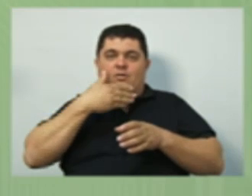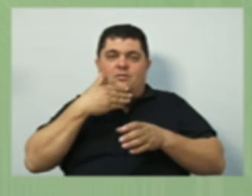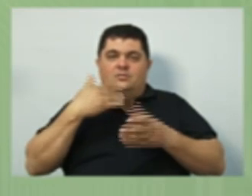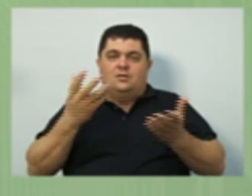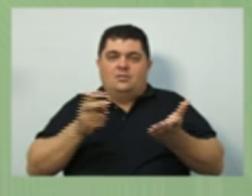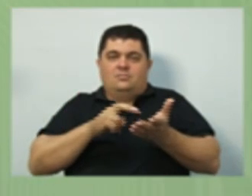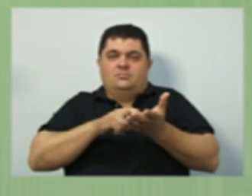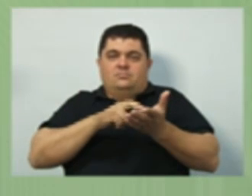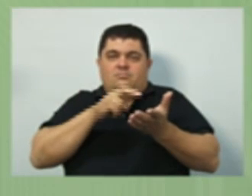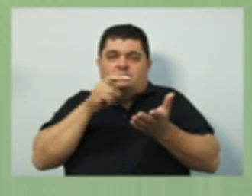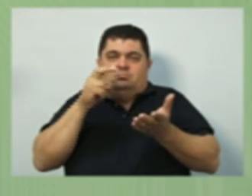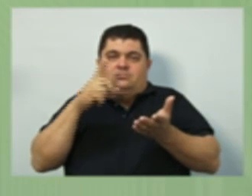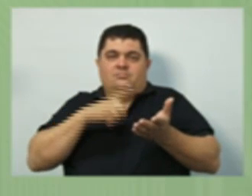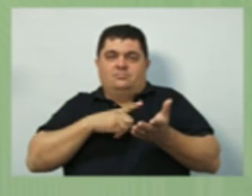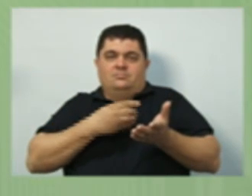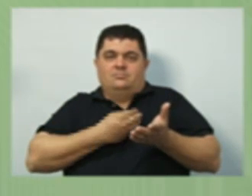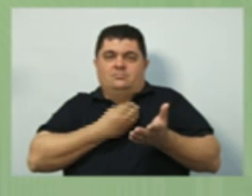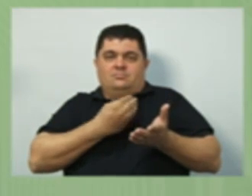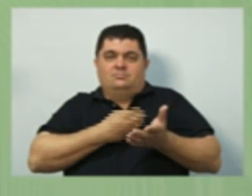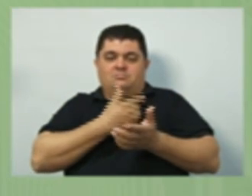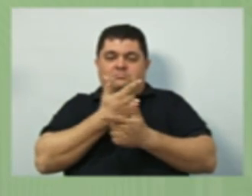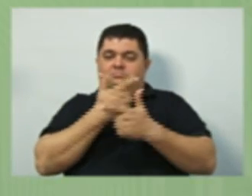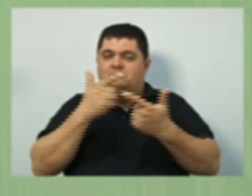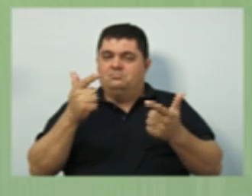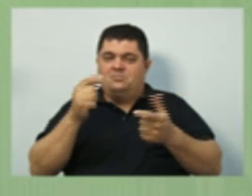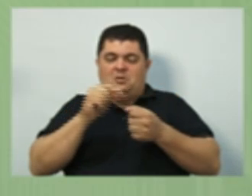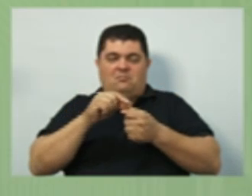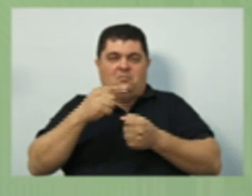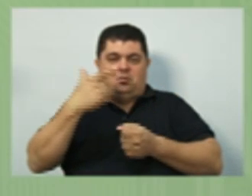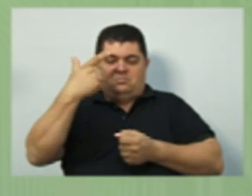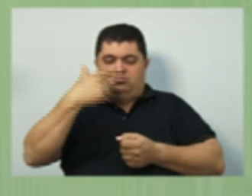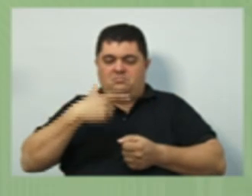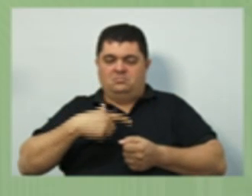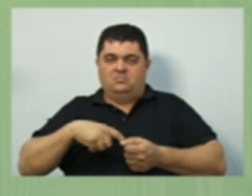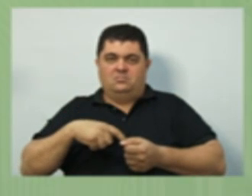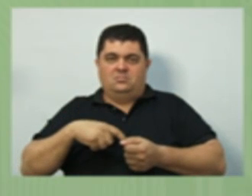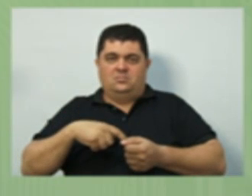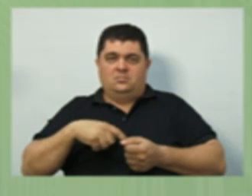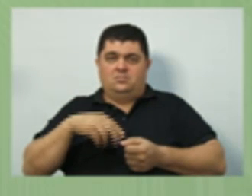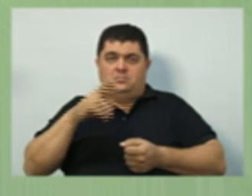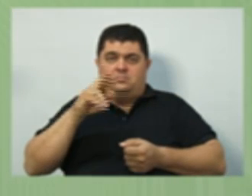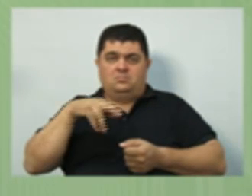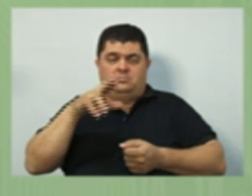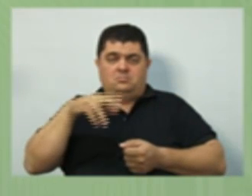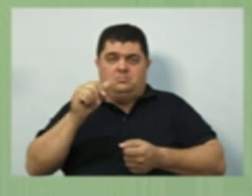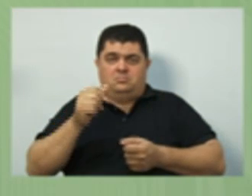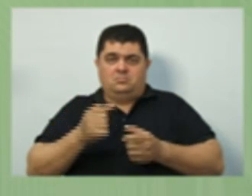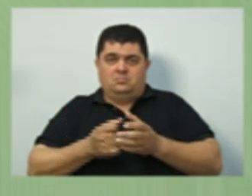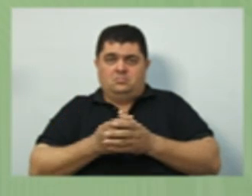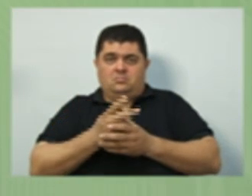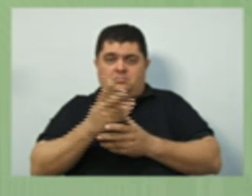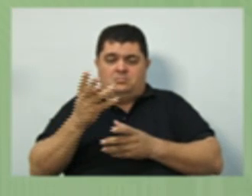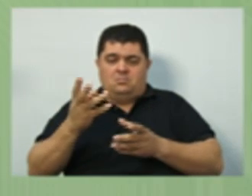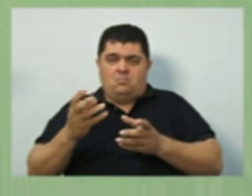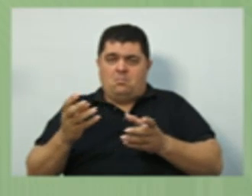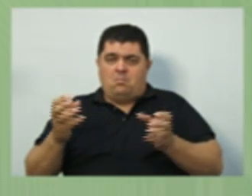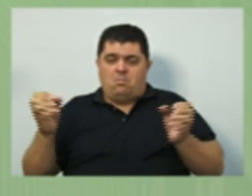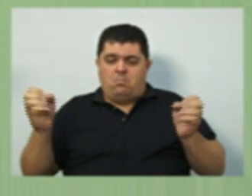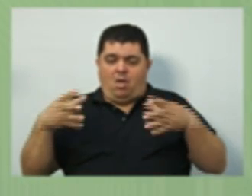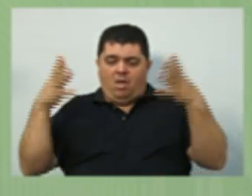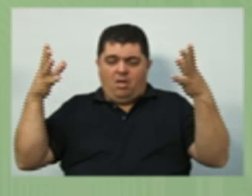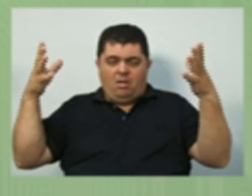de Ipanema, não foi produzido por mim, nem surgiu dentro do açucareiro por